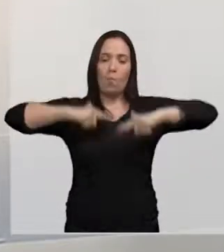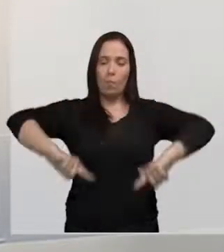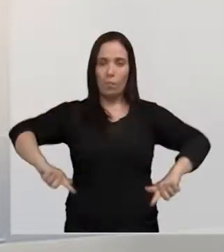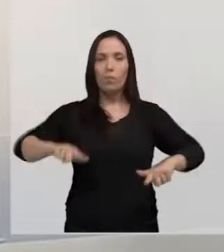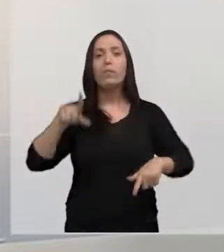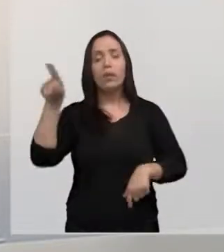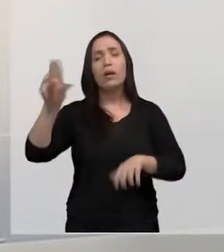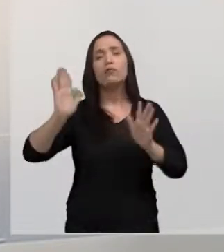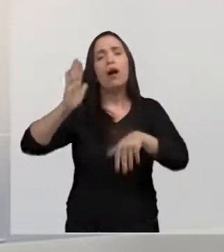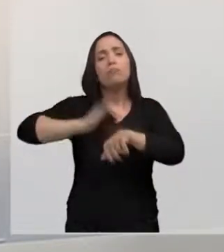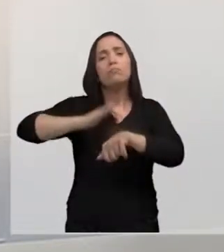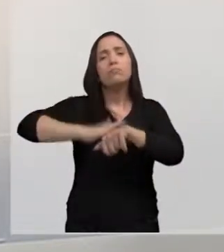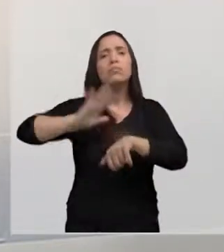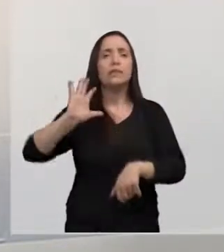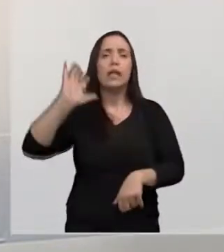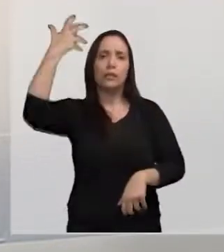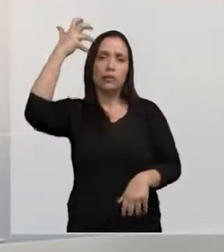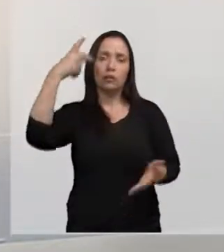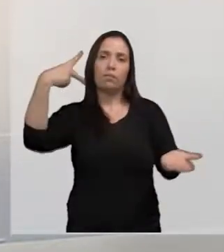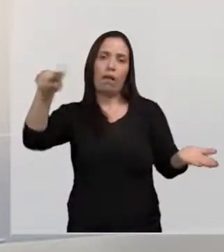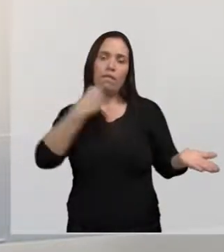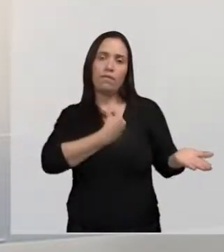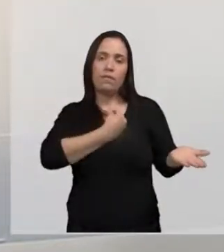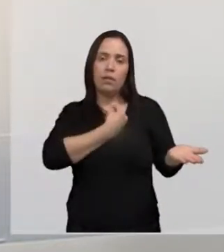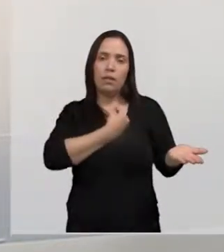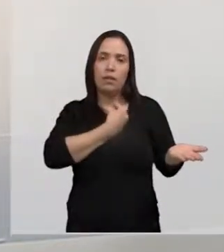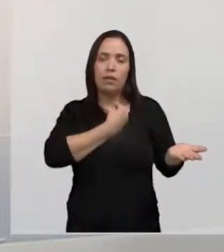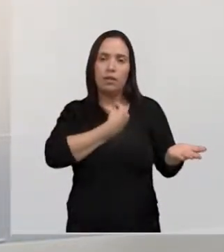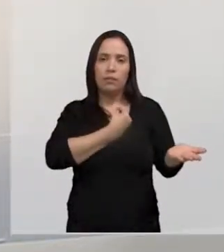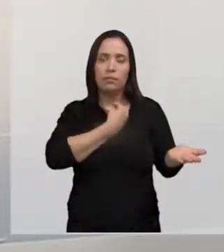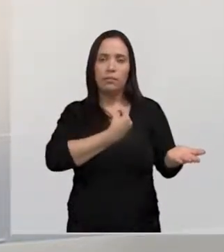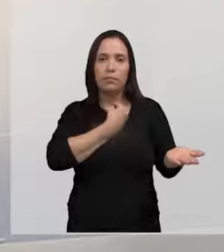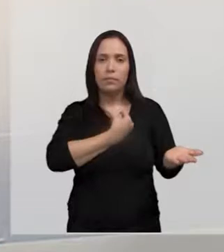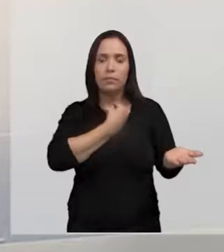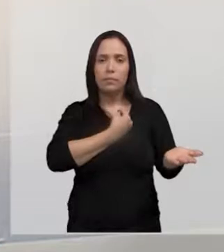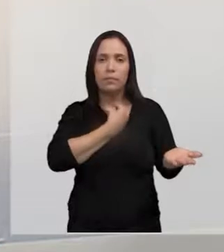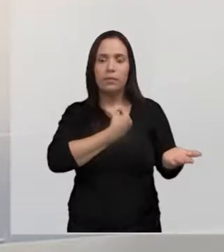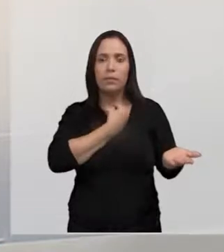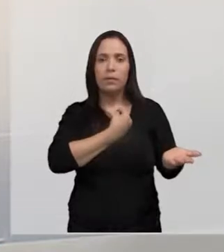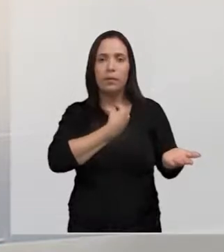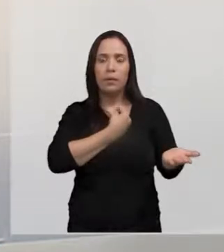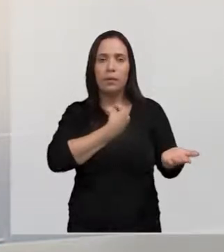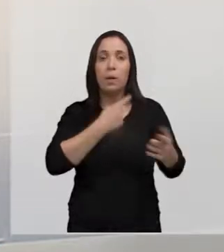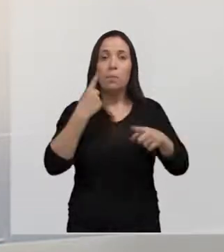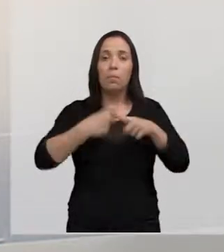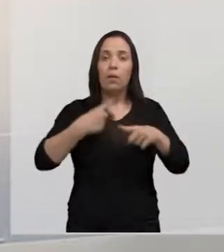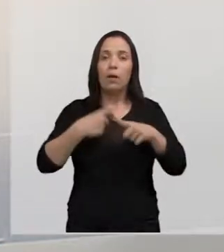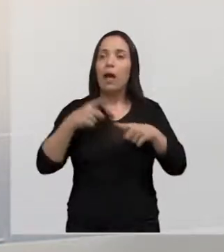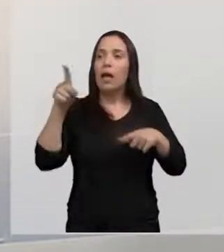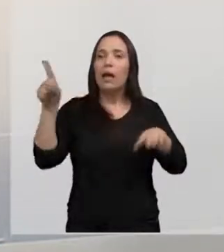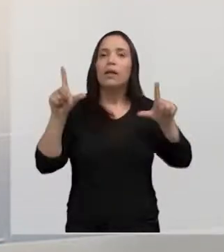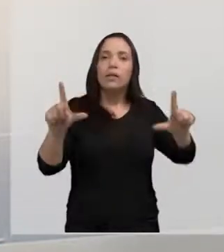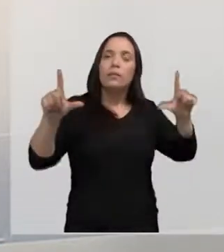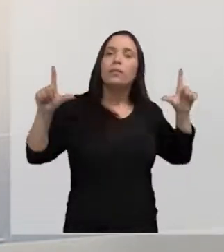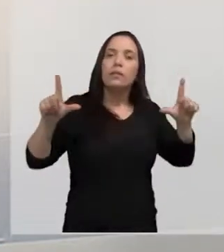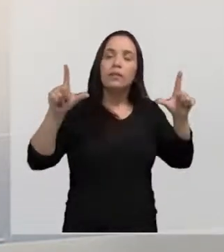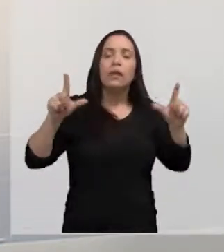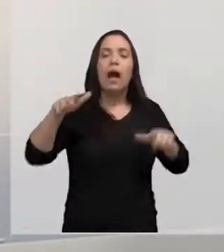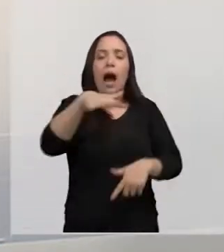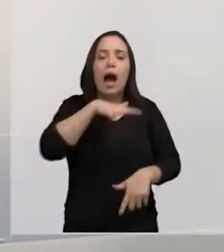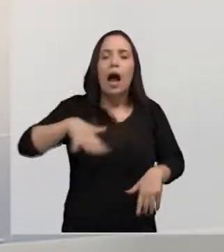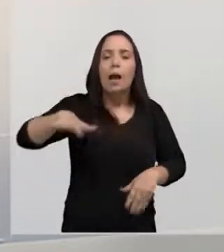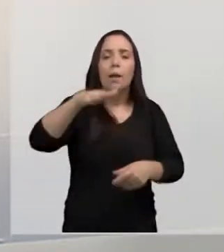já tomou uma decisão séria na vida dele. Ele não vai sair da vida pública e nem de concorrer à